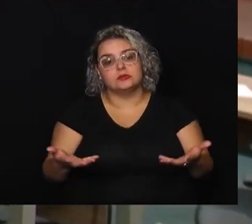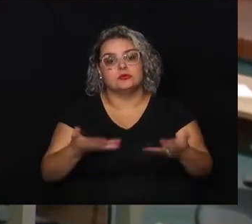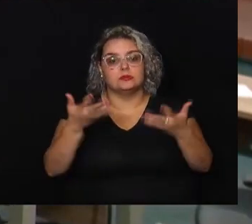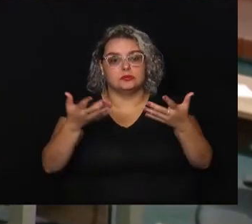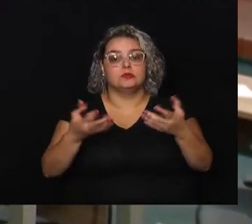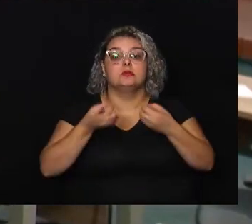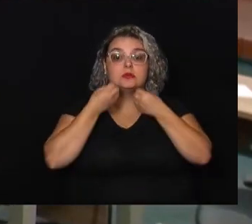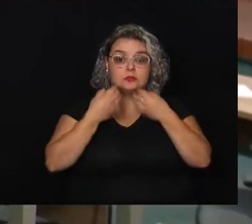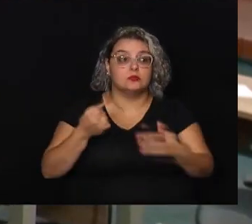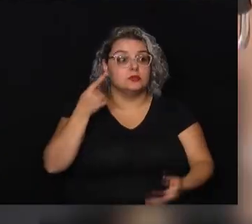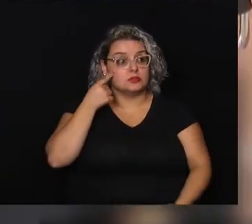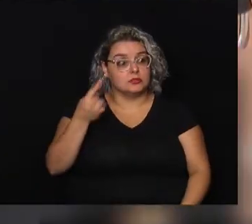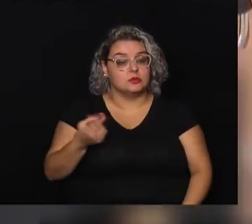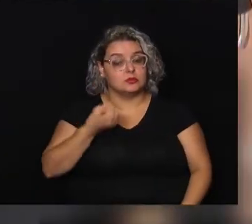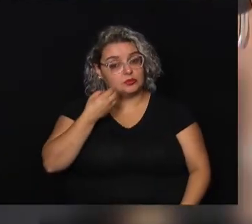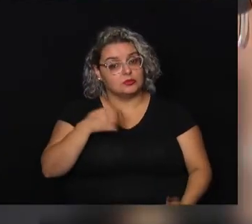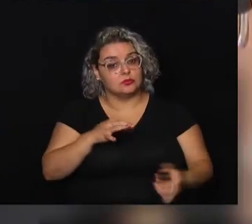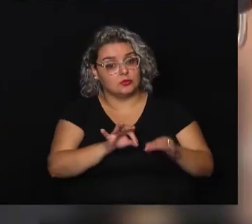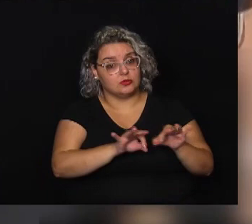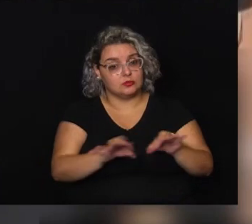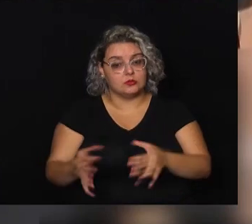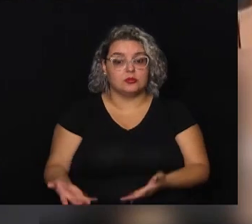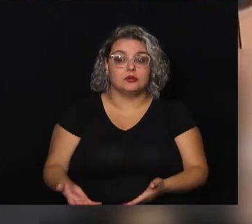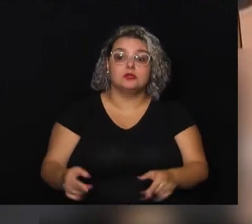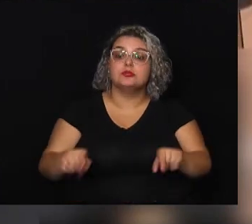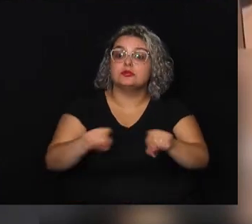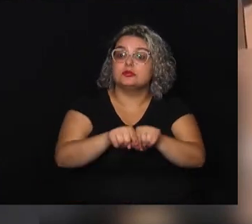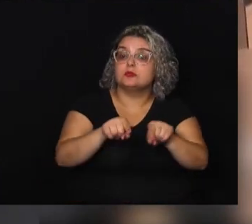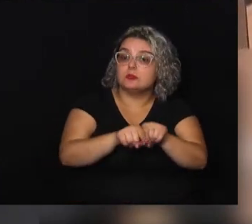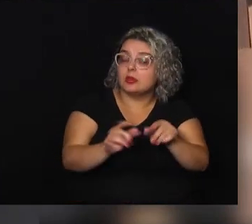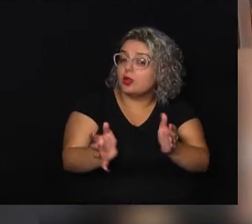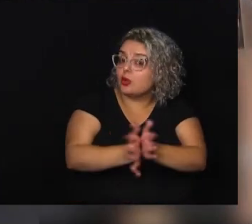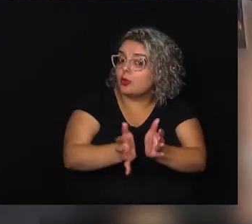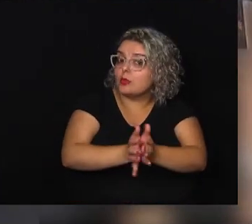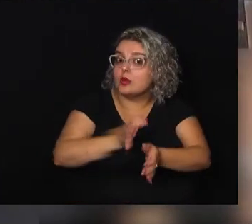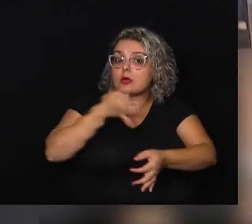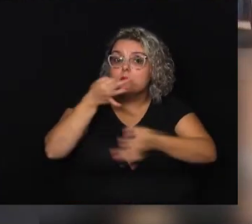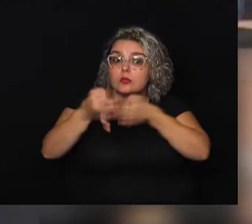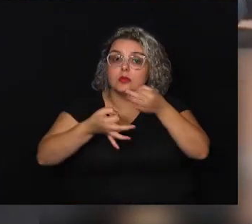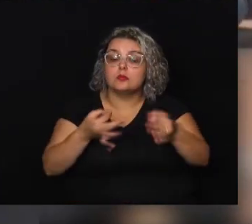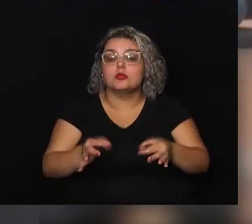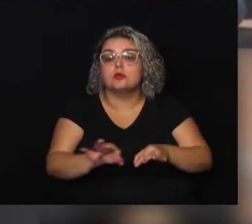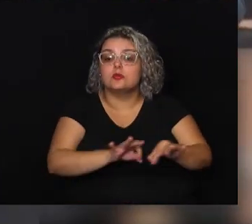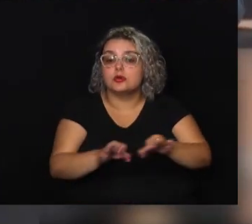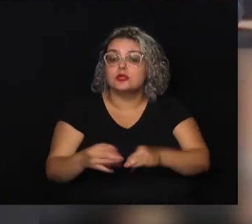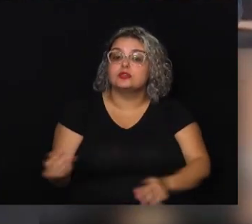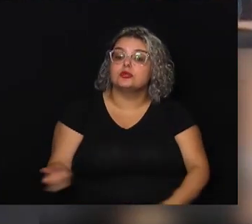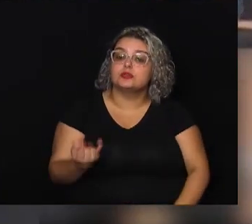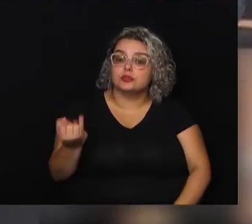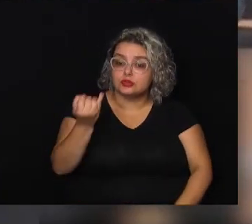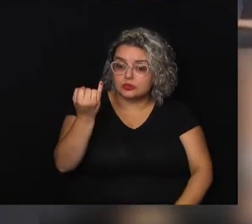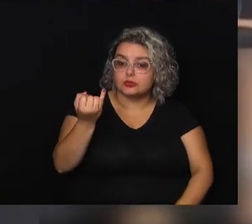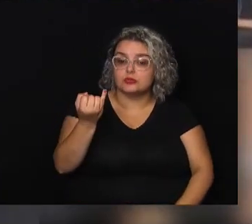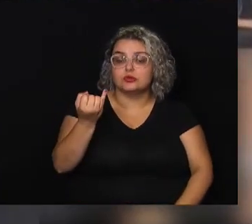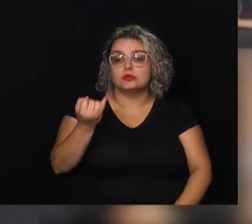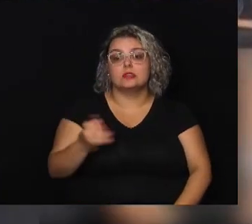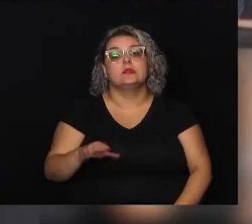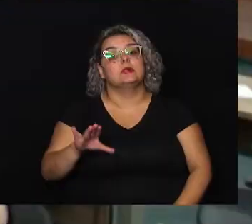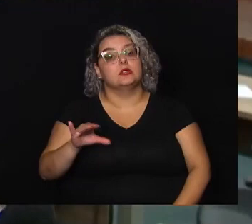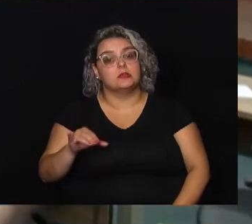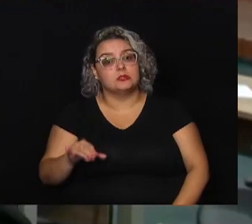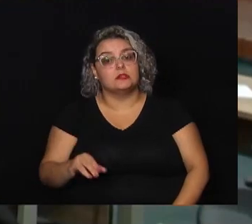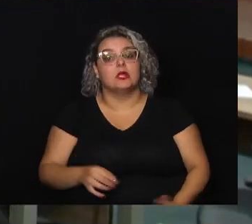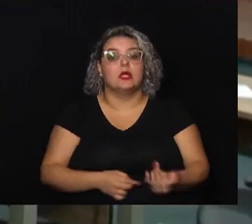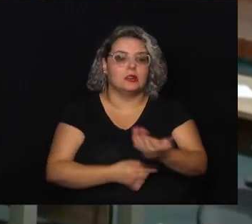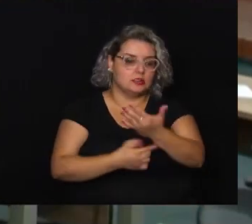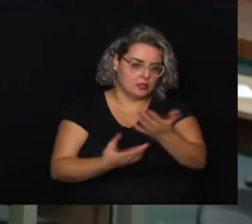boas ideias e dos bons projetos. Além disso, a comissão opinou sobre projetos pertinentes à questão da ciência e